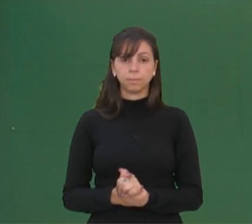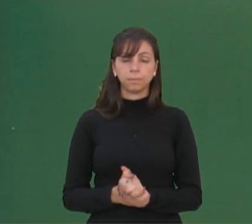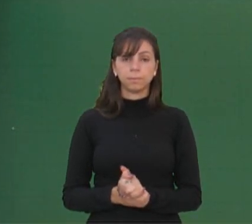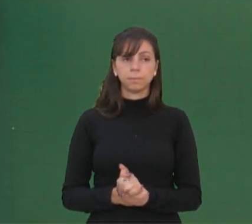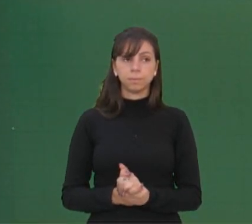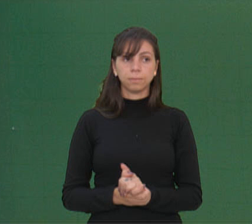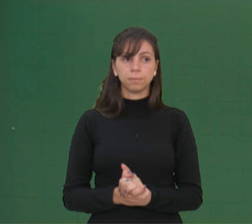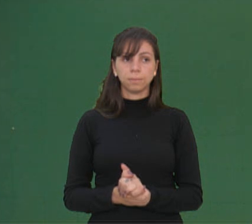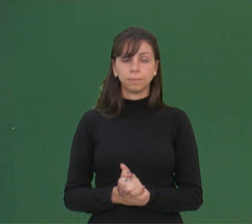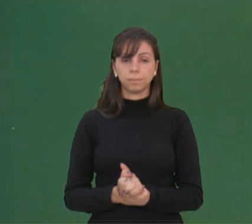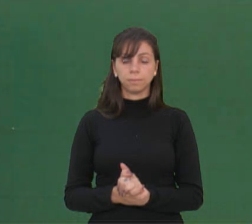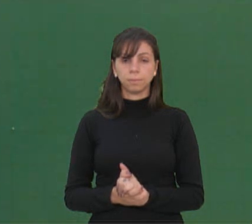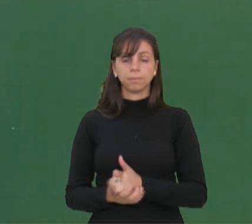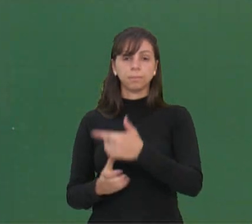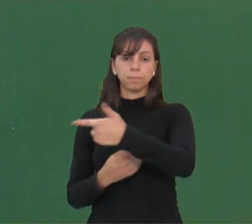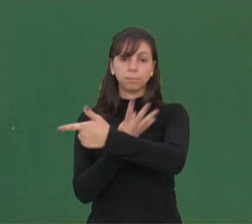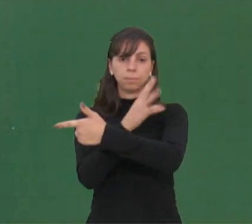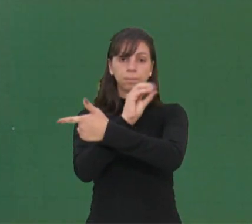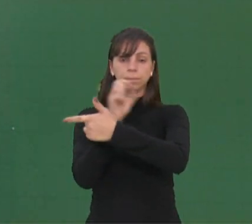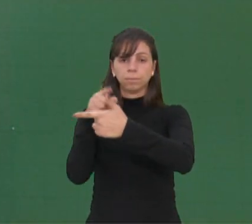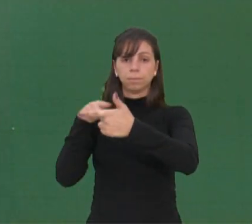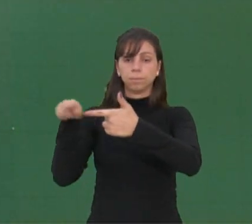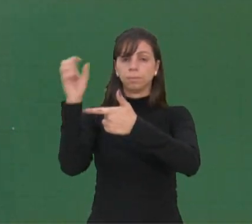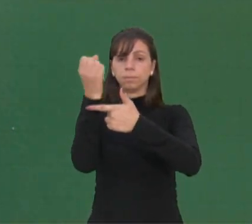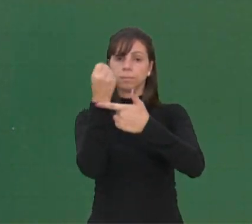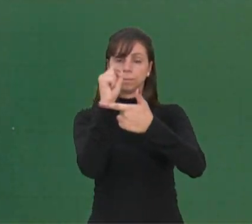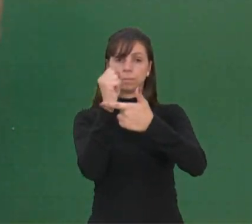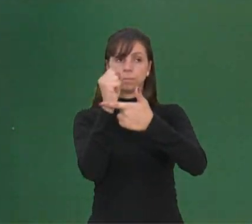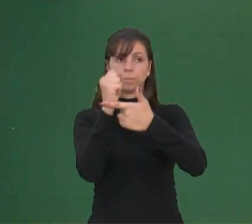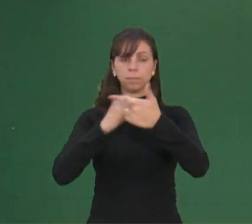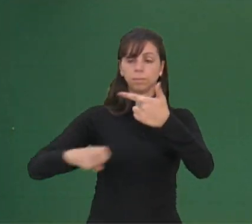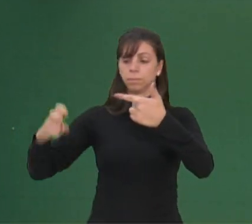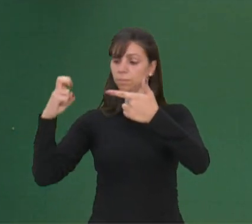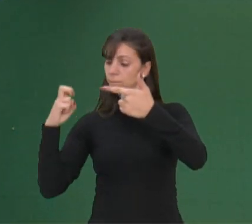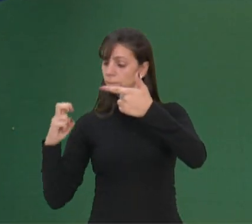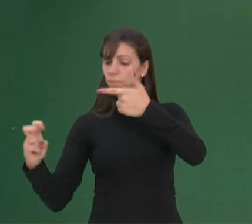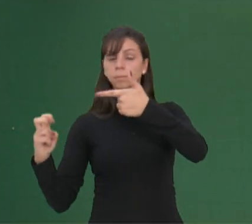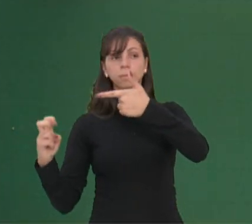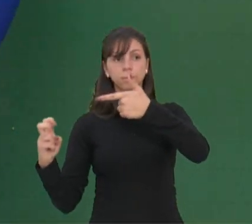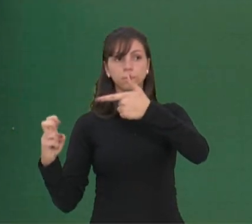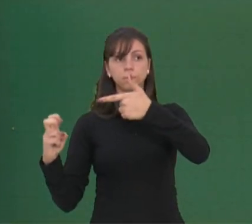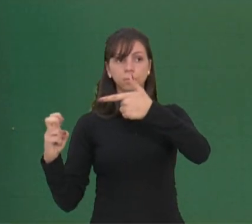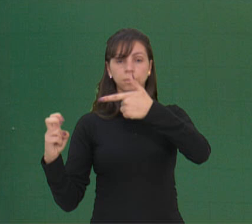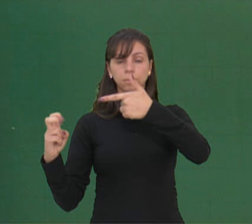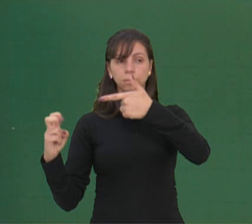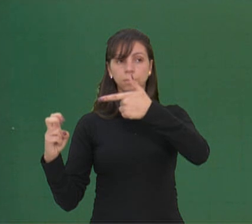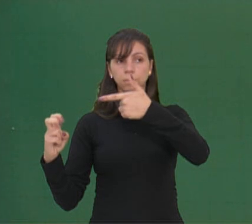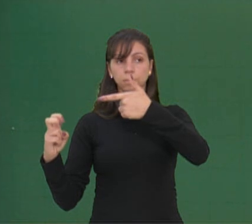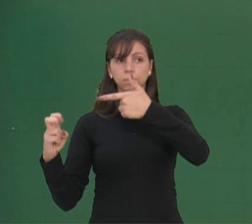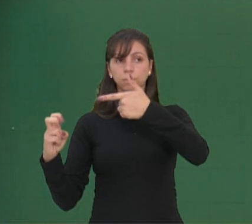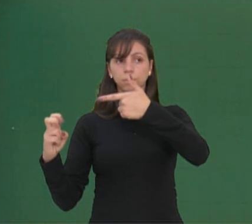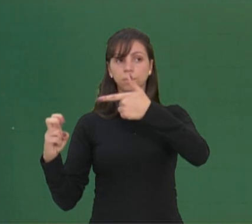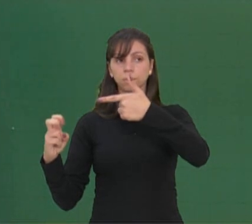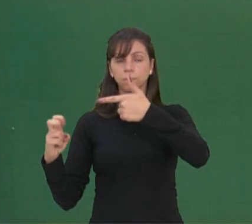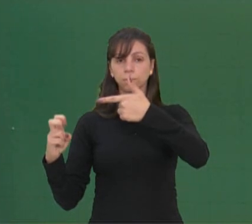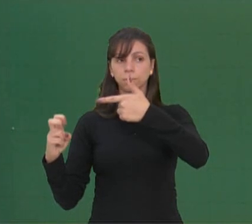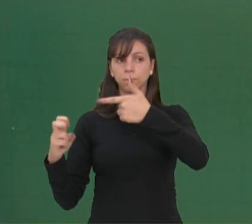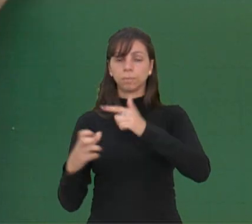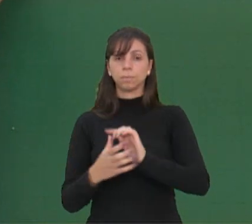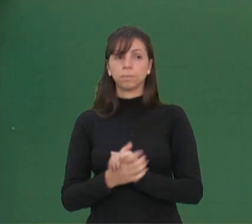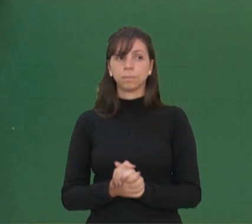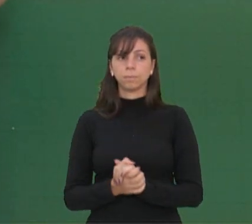milésimos. 40 dividido por 8, 5 milésimos. 5 vezes 8, 40. Para 40 sobram